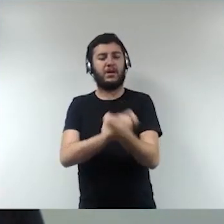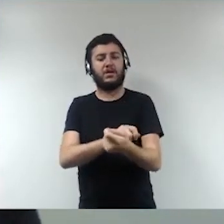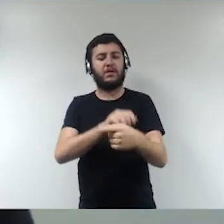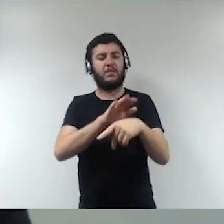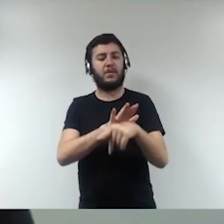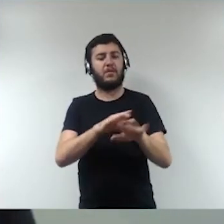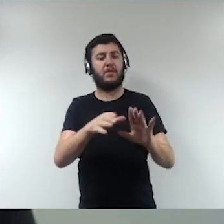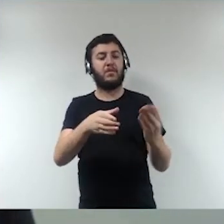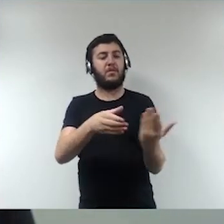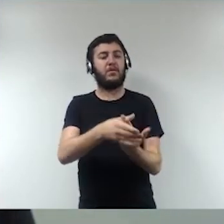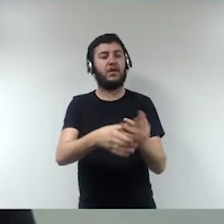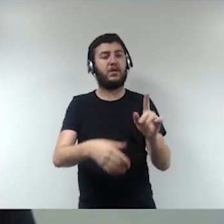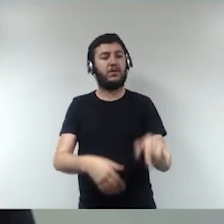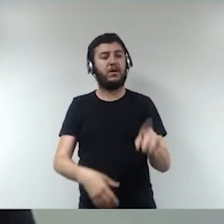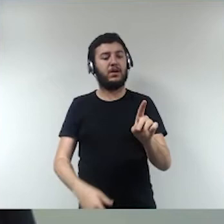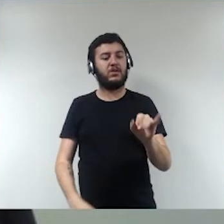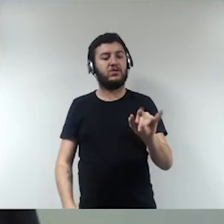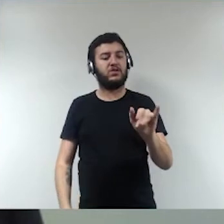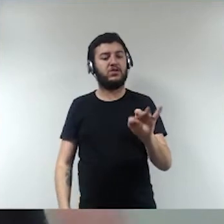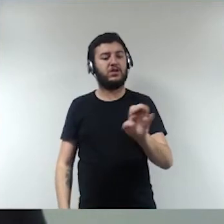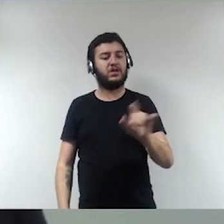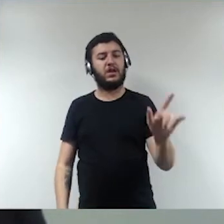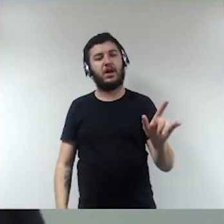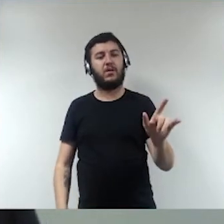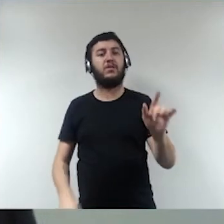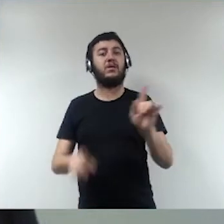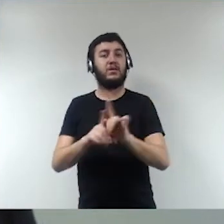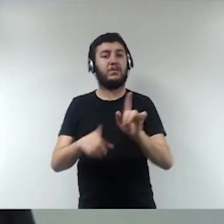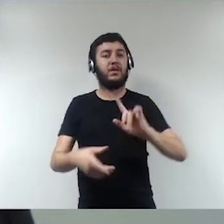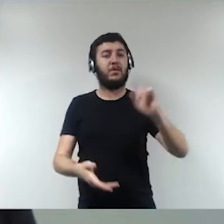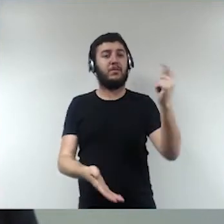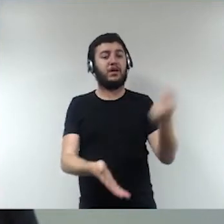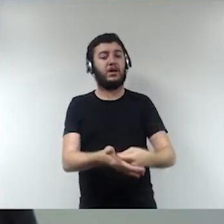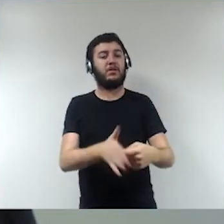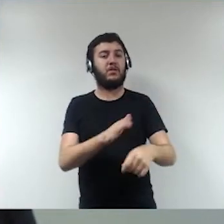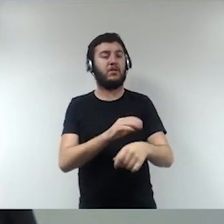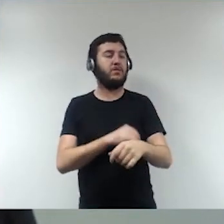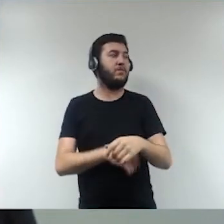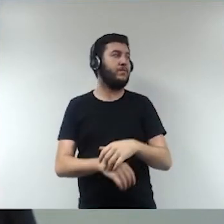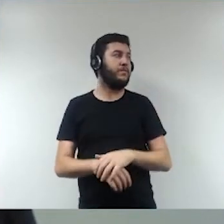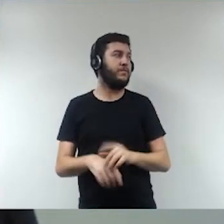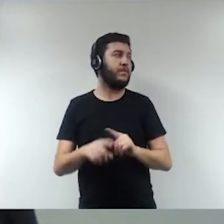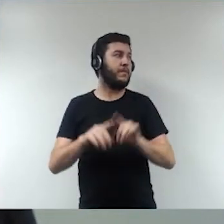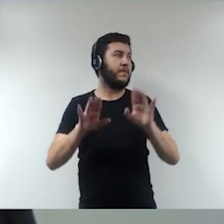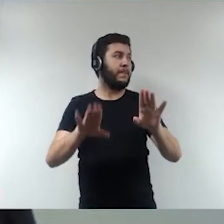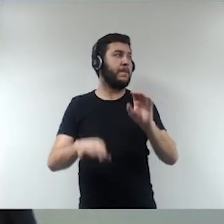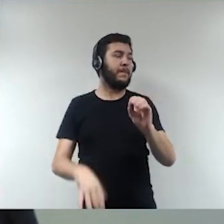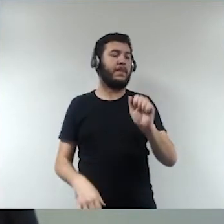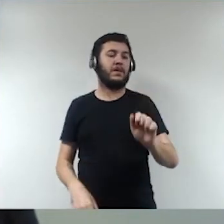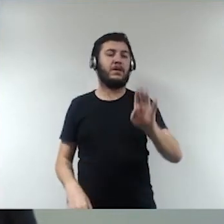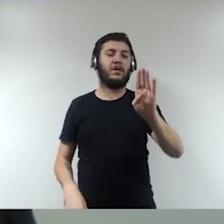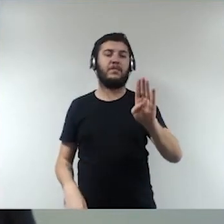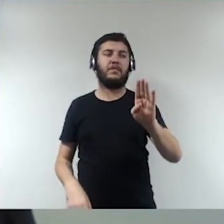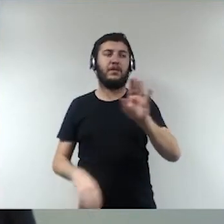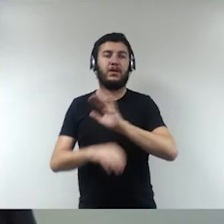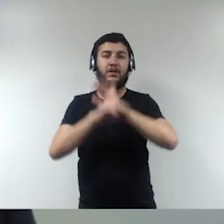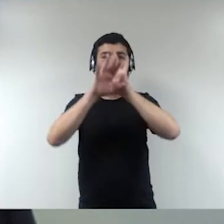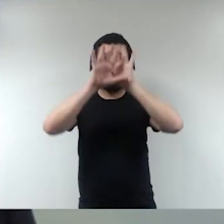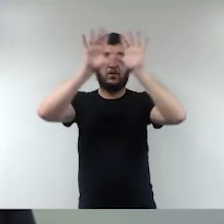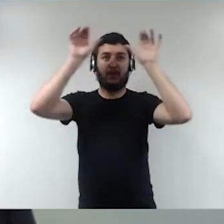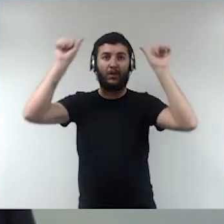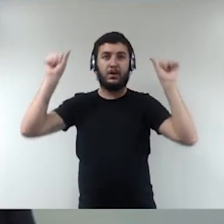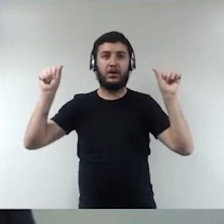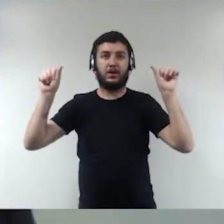creio que em todo o Brasil, da mesma forma, que é a questão da obrigatoriedade, né? A OAB do Acre,